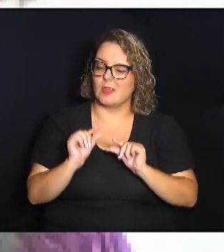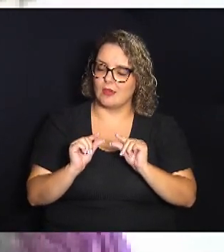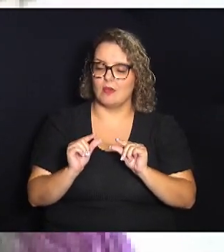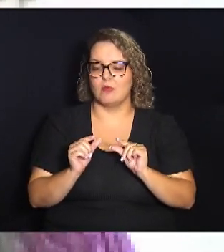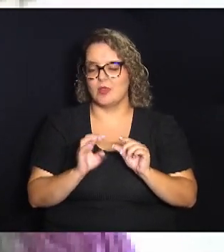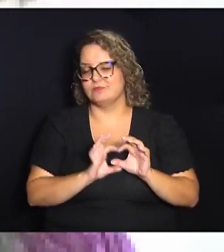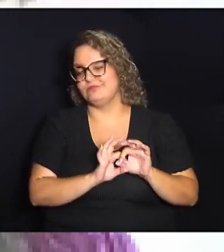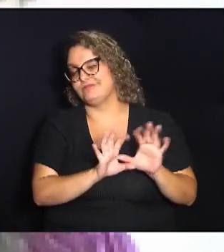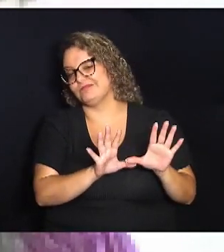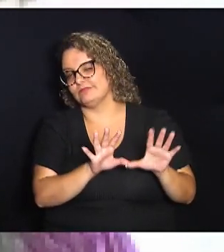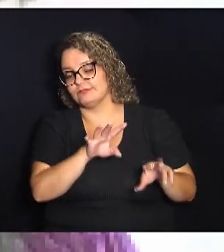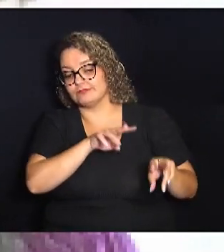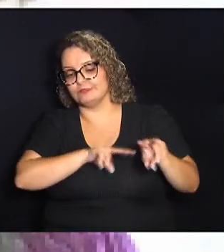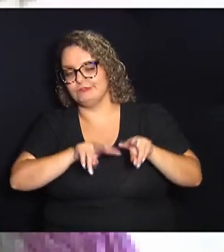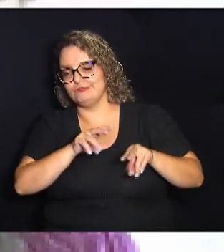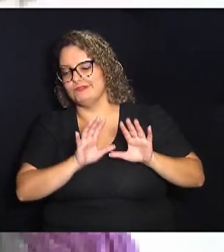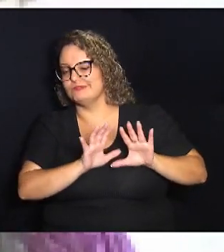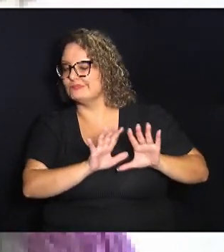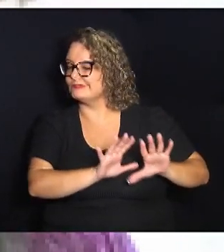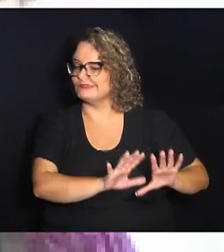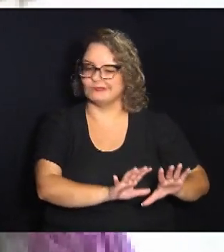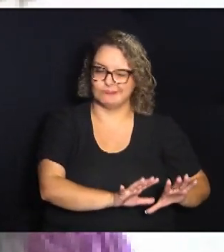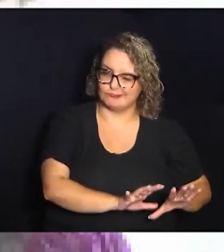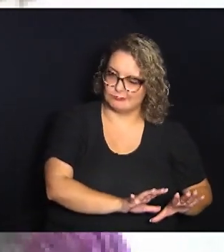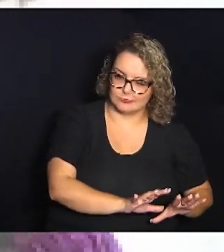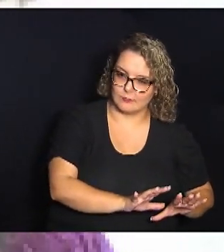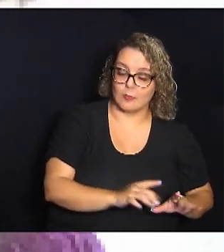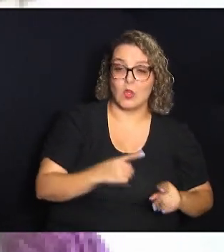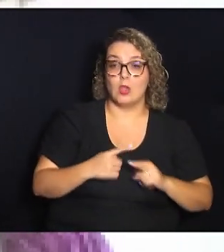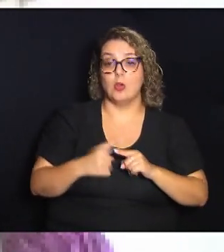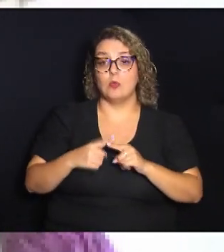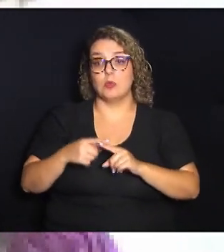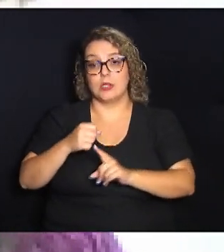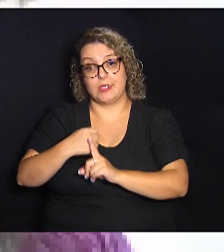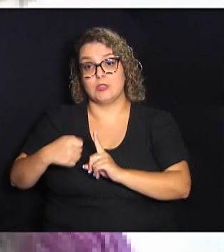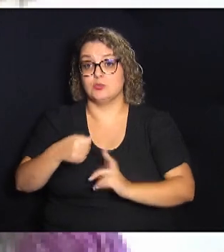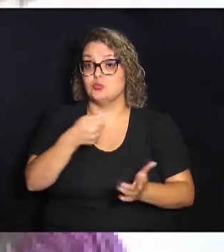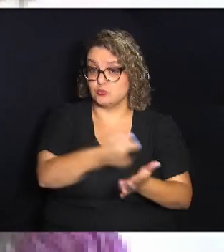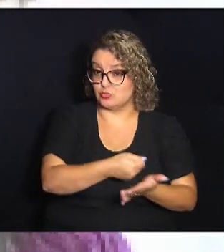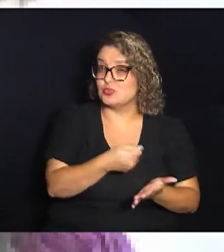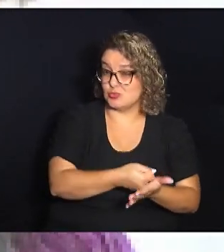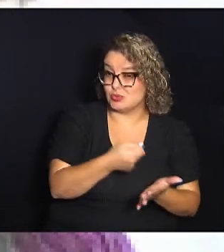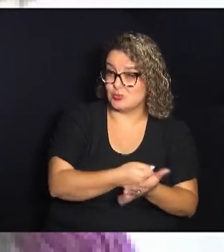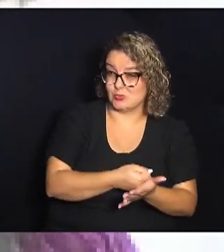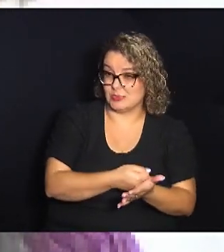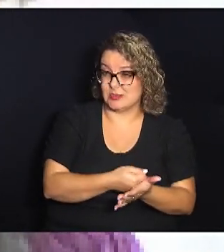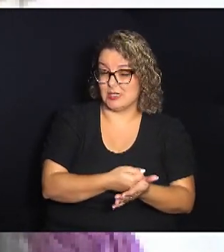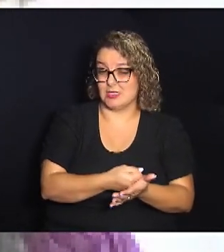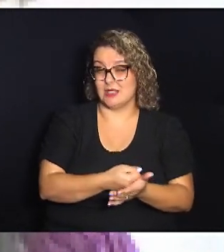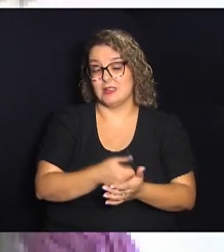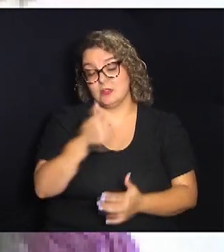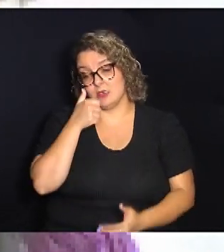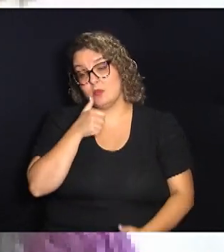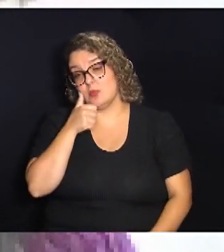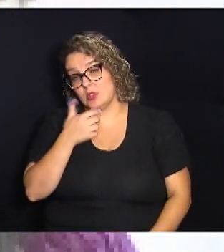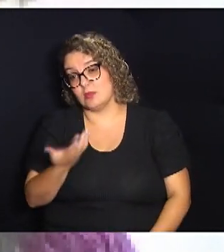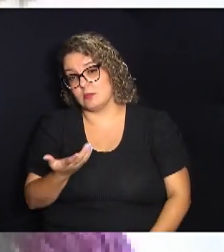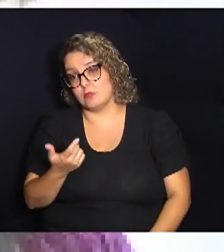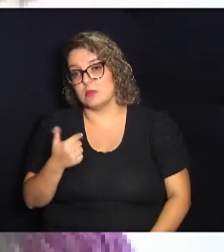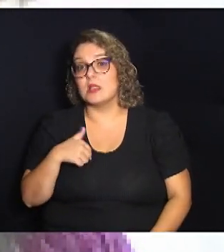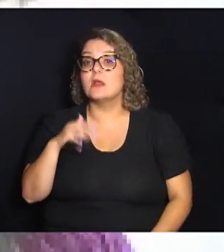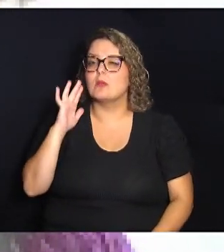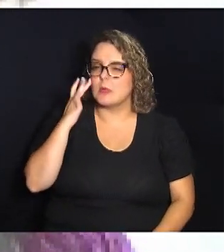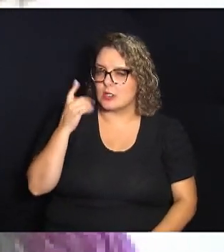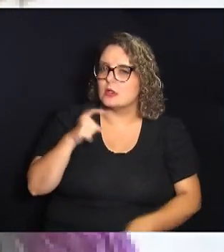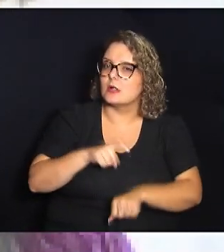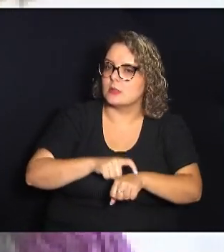questão estética, né? Porque realmente a sociedade pressiona e exige muito isso da mulher, mas eu acho que é nessa fase